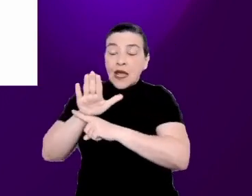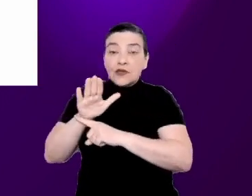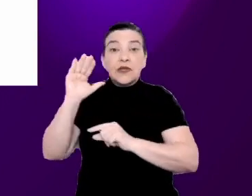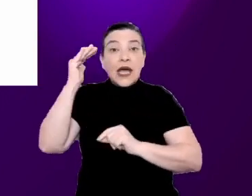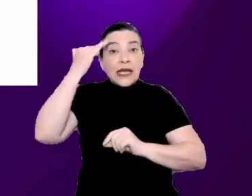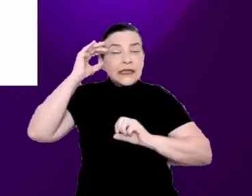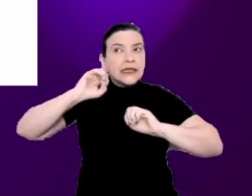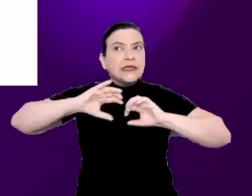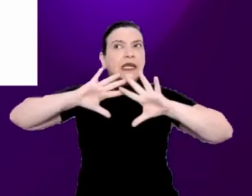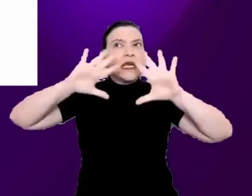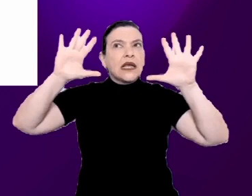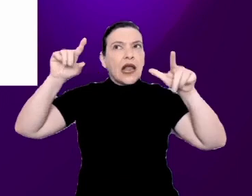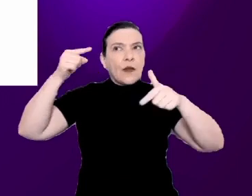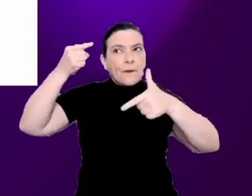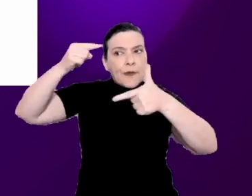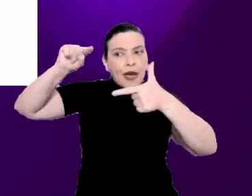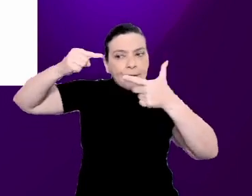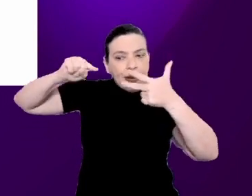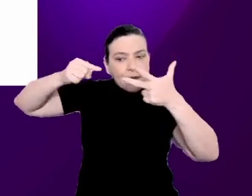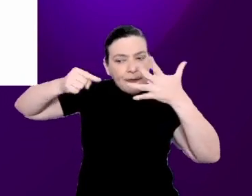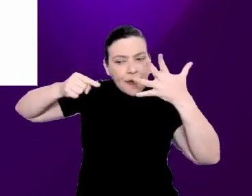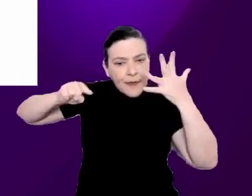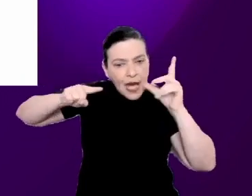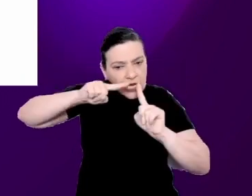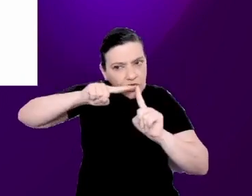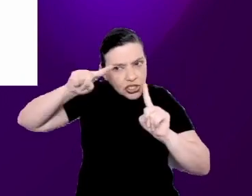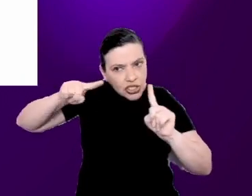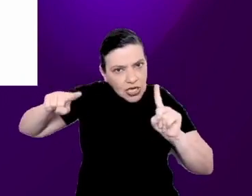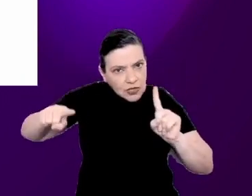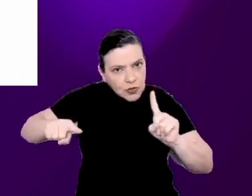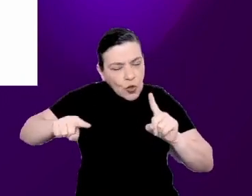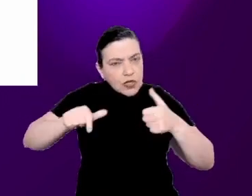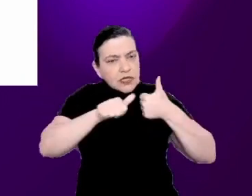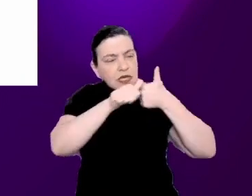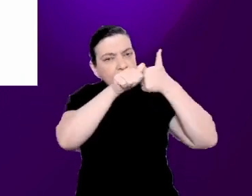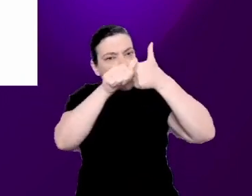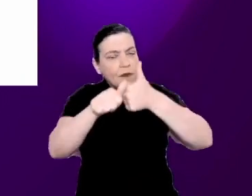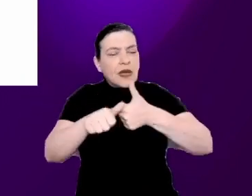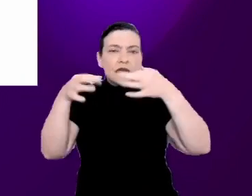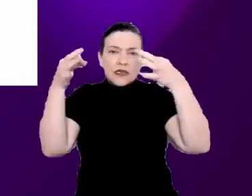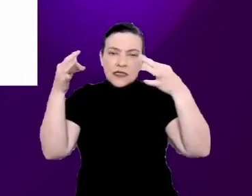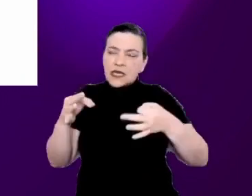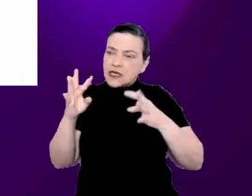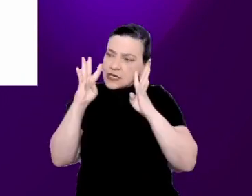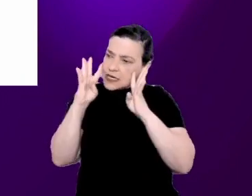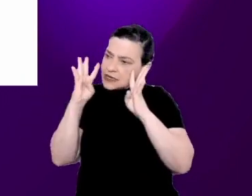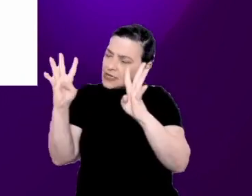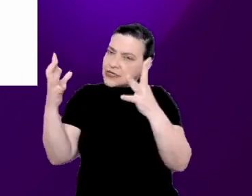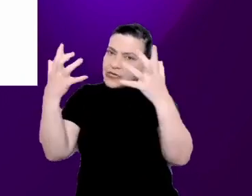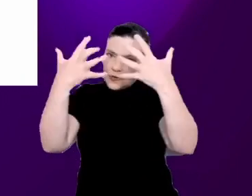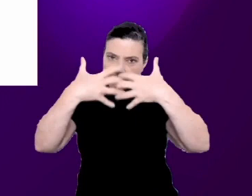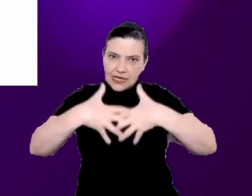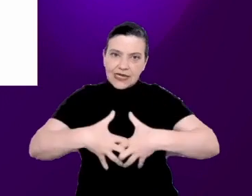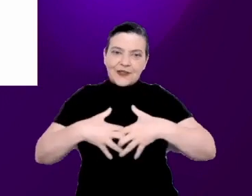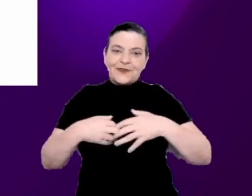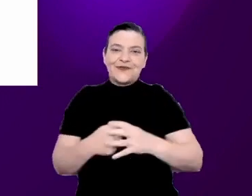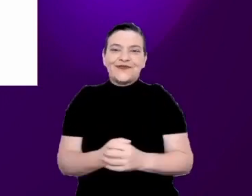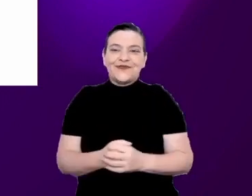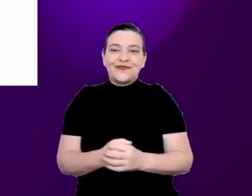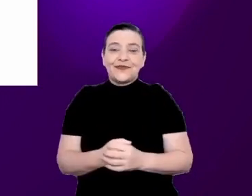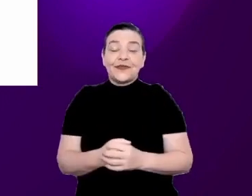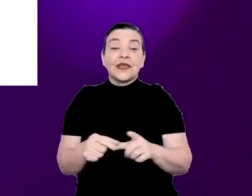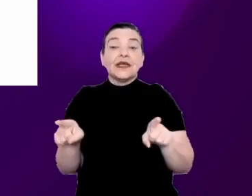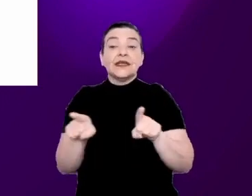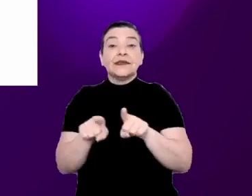está entregando de fato esses indicadores e esse cuidado de uma forma integral. Um